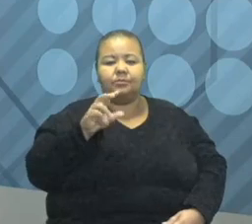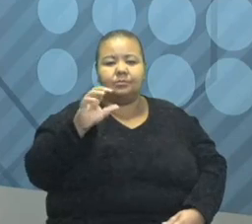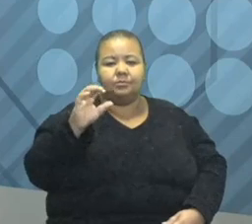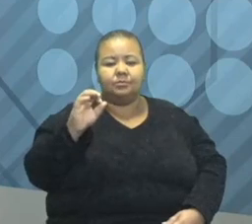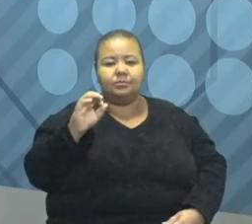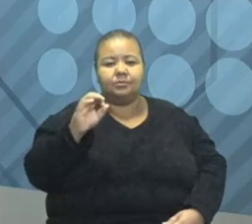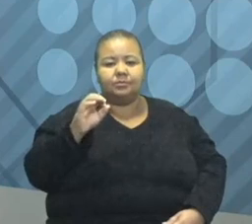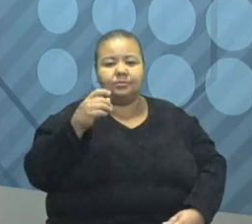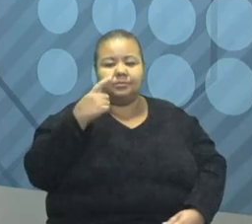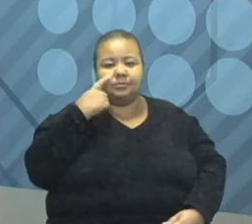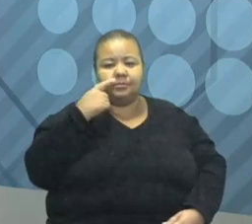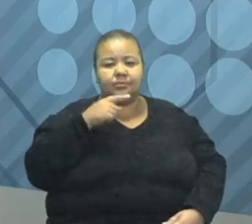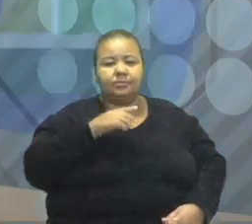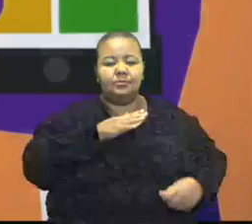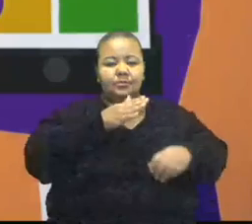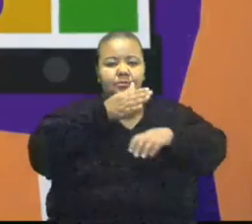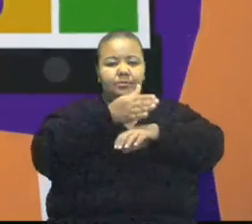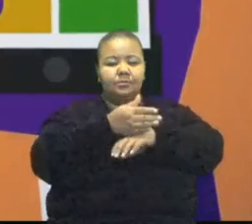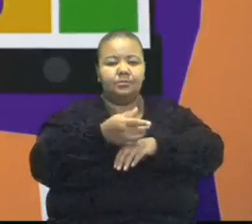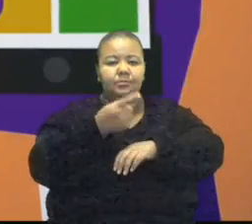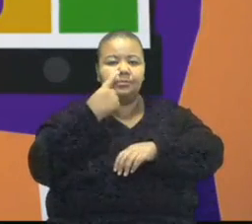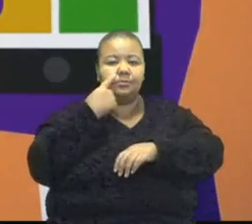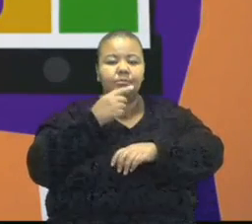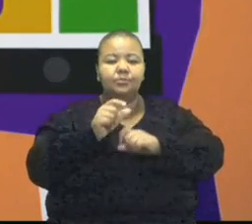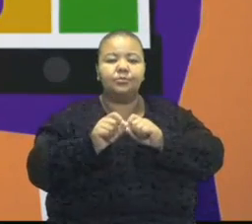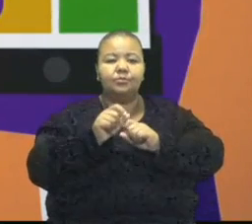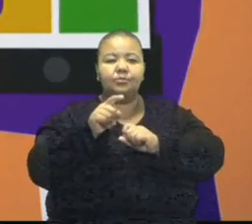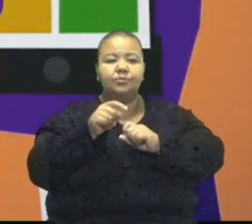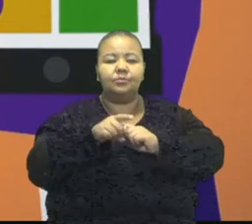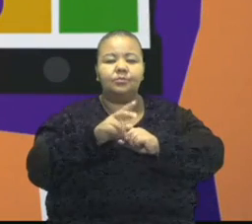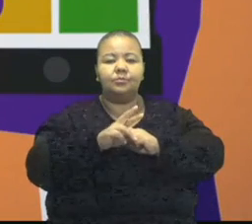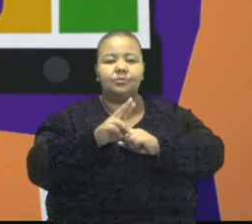65720. Então vamos agora então acessar o Kahoot e verificar qual que é